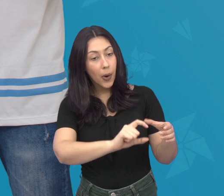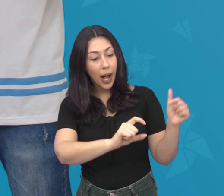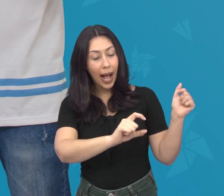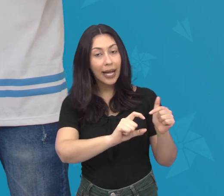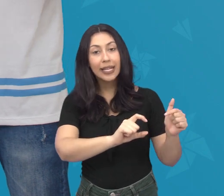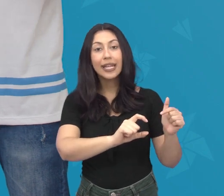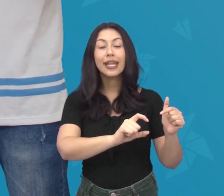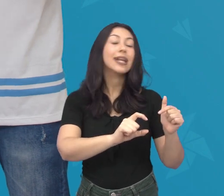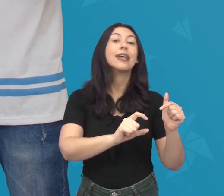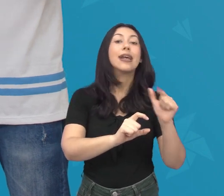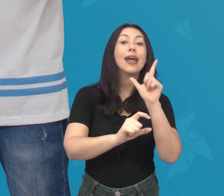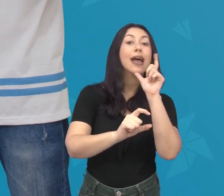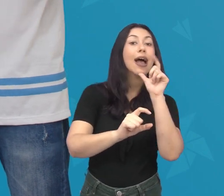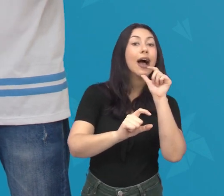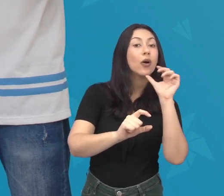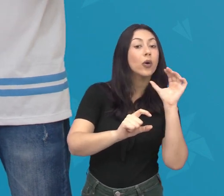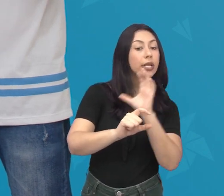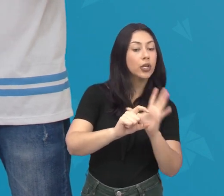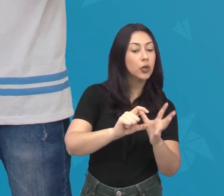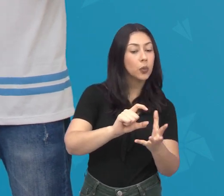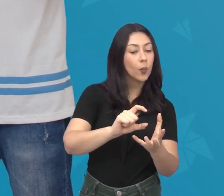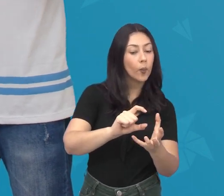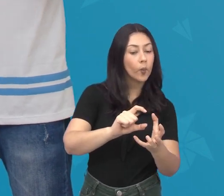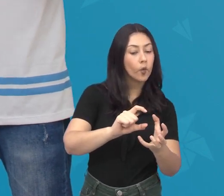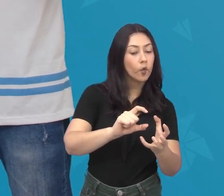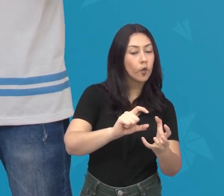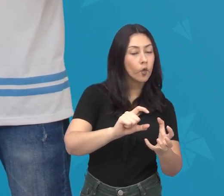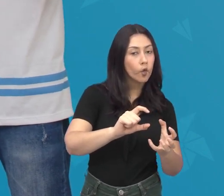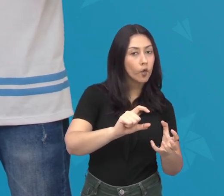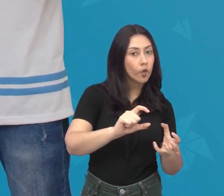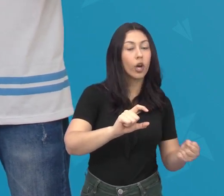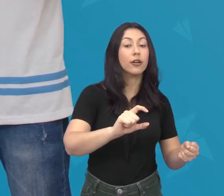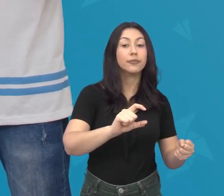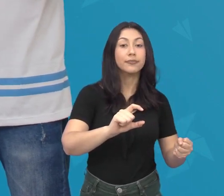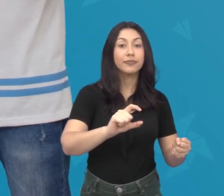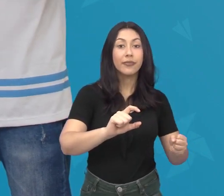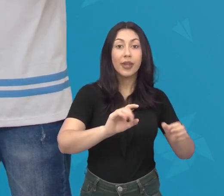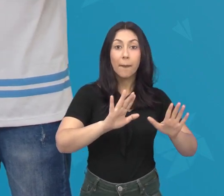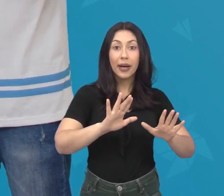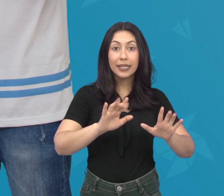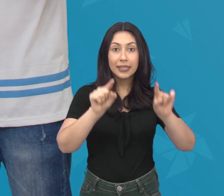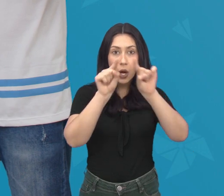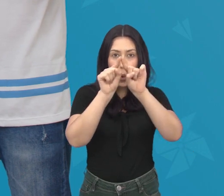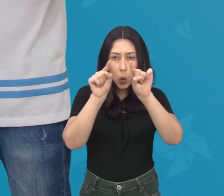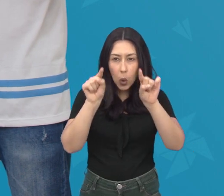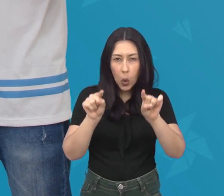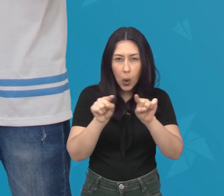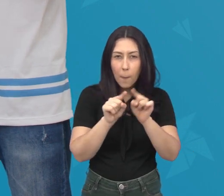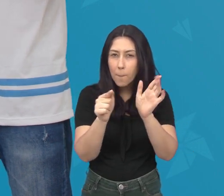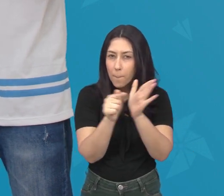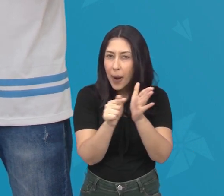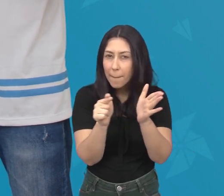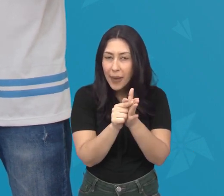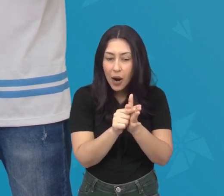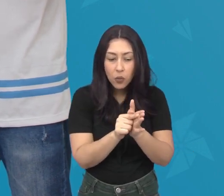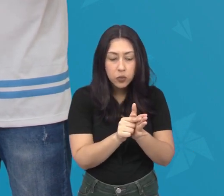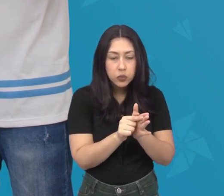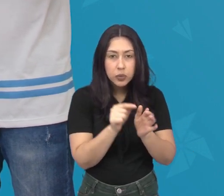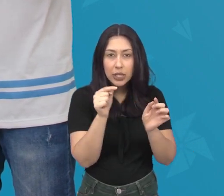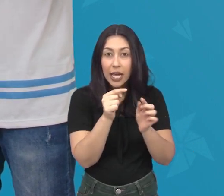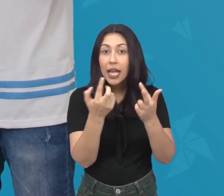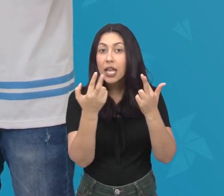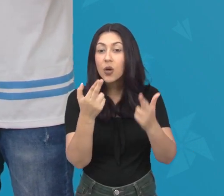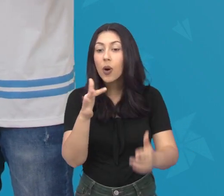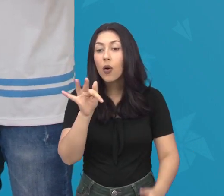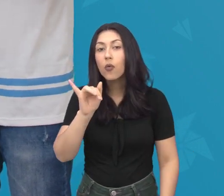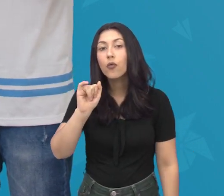algumas substâncias do chá, né? Das folhas ali do chá que tá. E aquele papelzinho que tem ali, ele vai servir para filtrar, né? Pra gente não beber aquelas folhinhas envolvidas